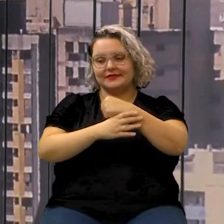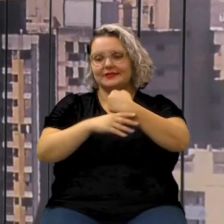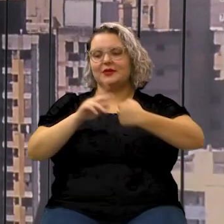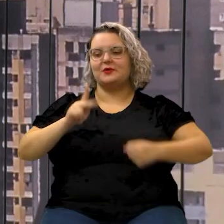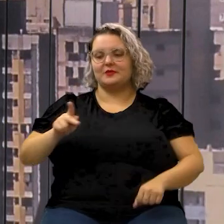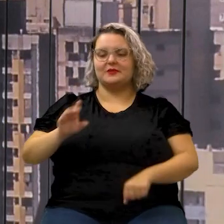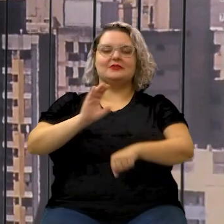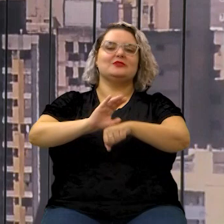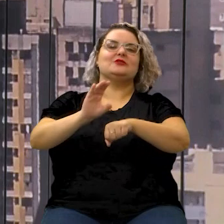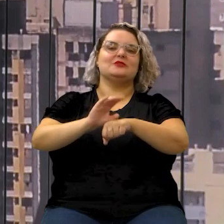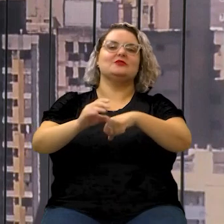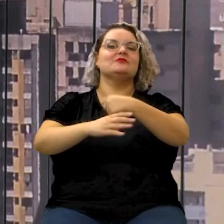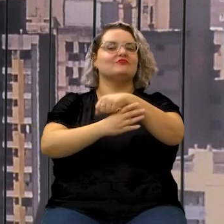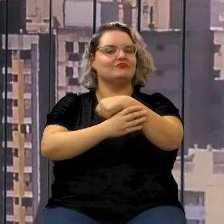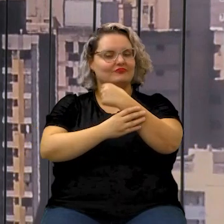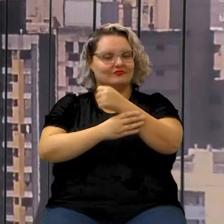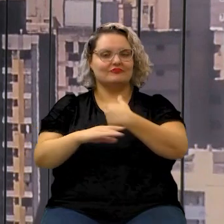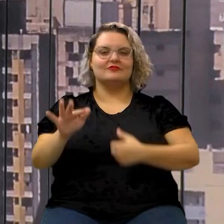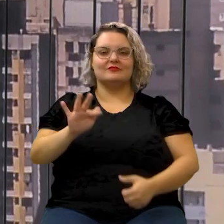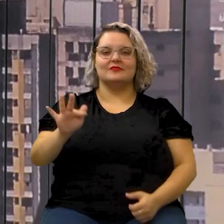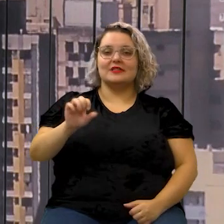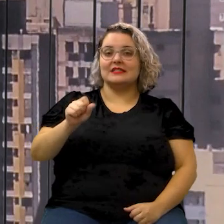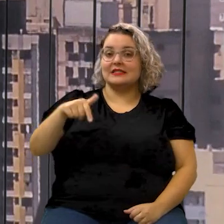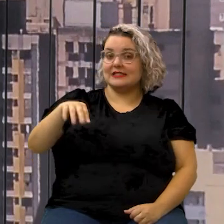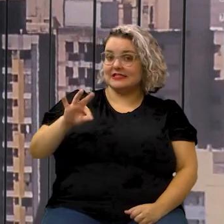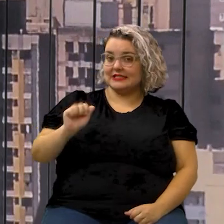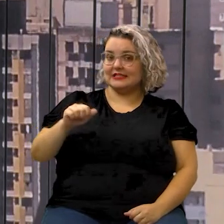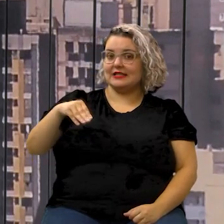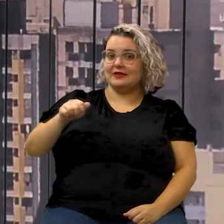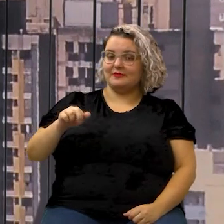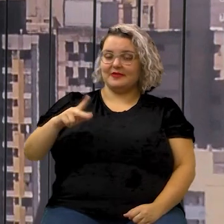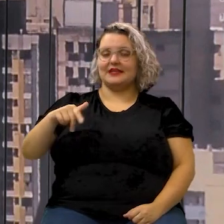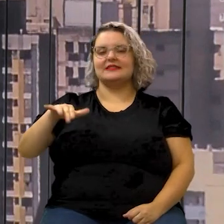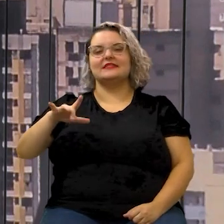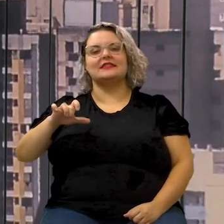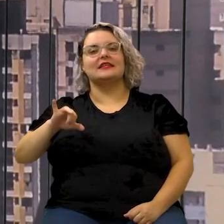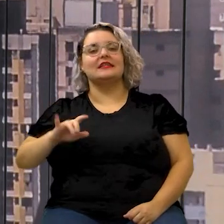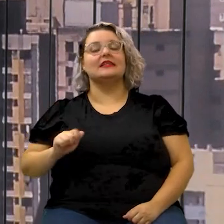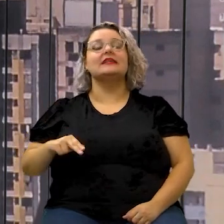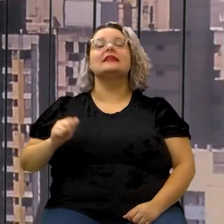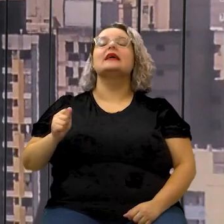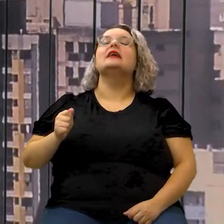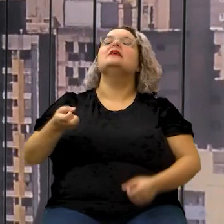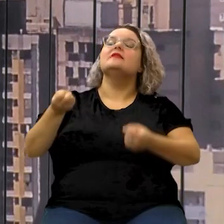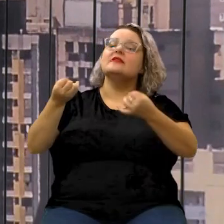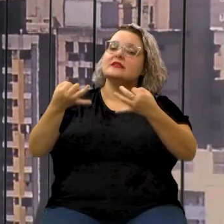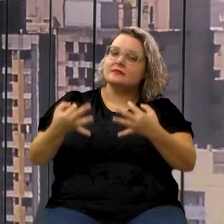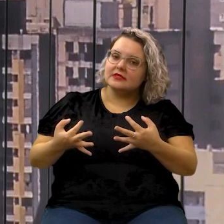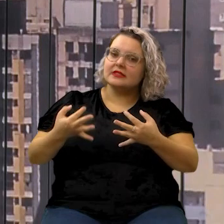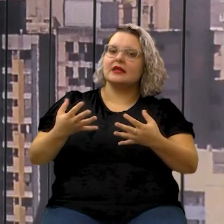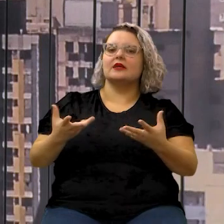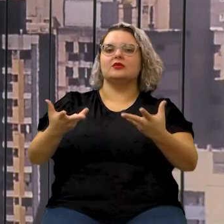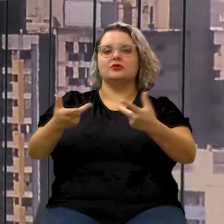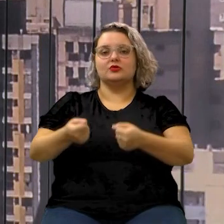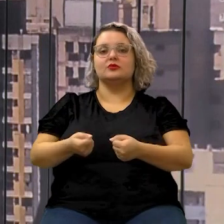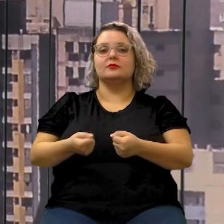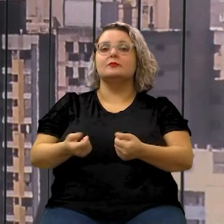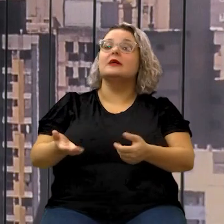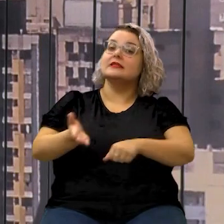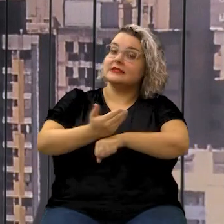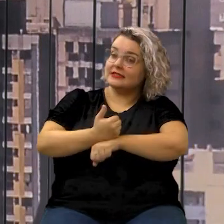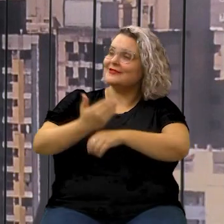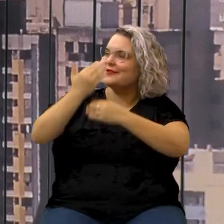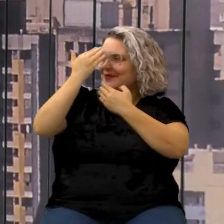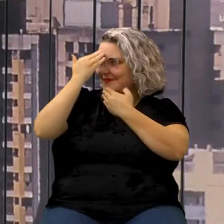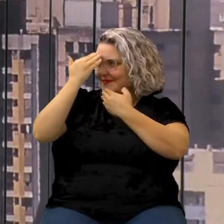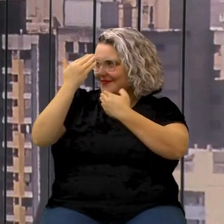professor do curso de fisioterapia da Faculdade Santa Marcelina. Daqui a pouquinho ele vai explicar tudo, mas antes de mais nada, Elvis, muito obrigada, viu?